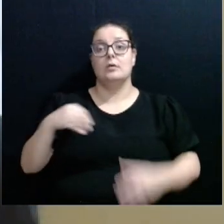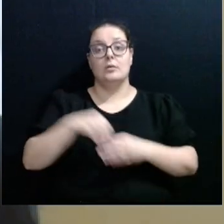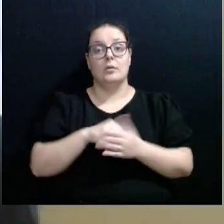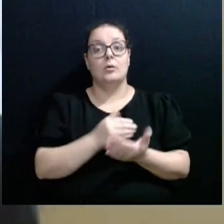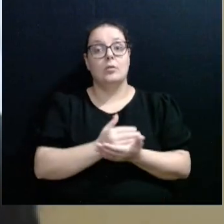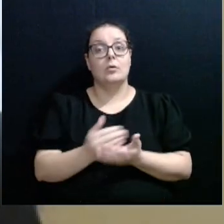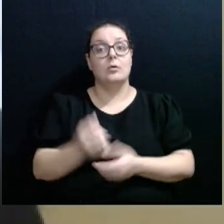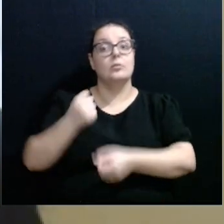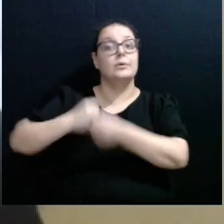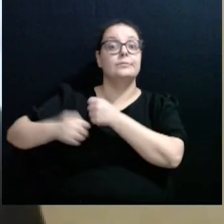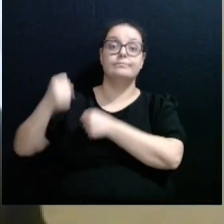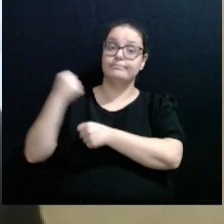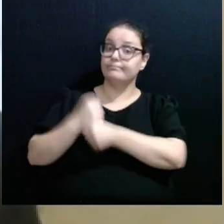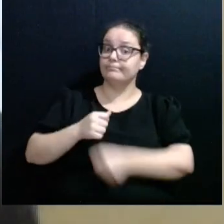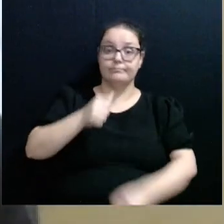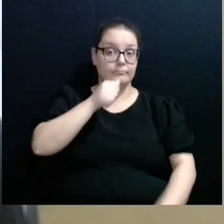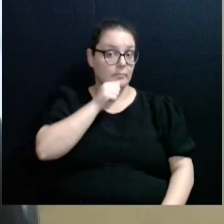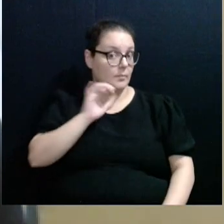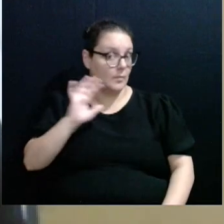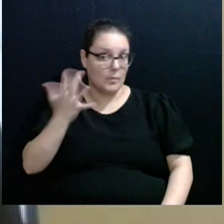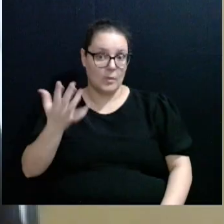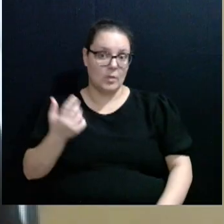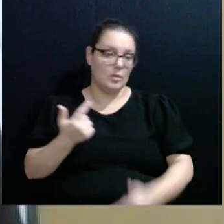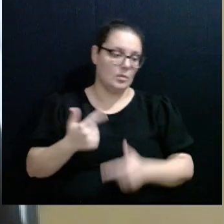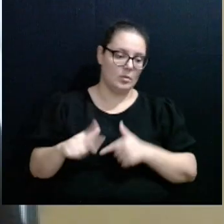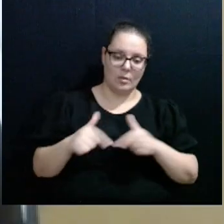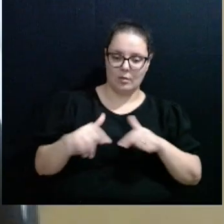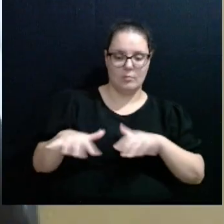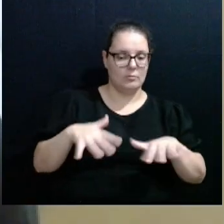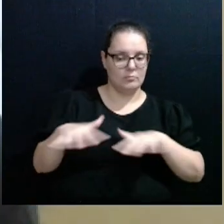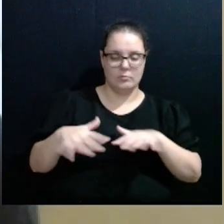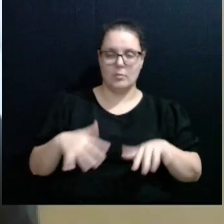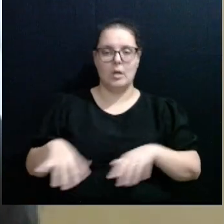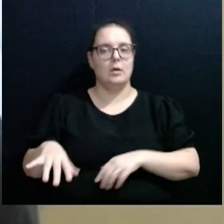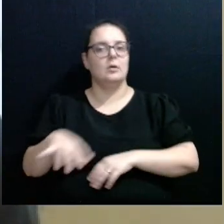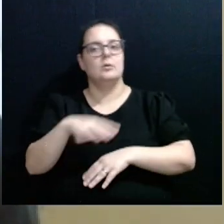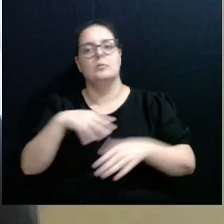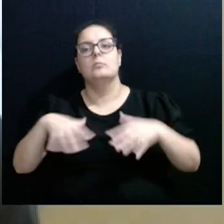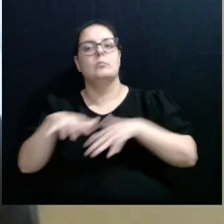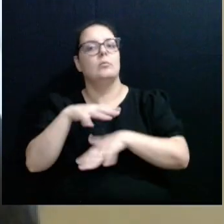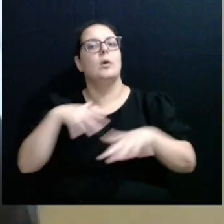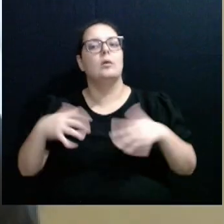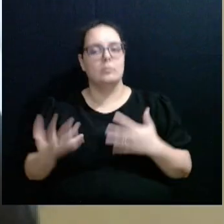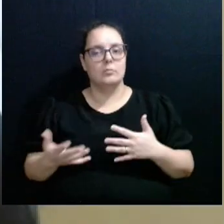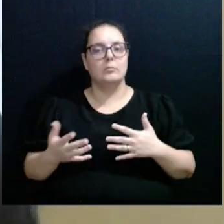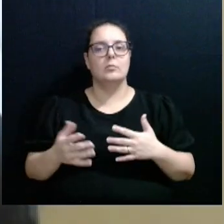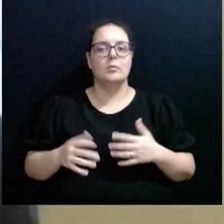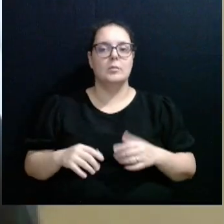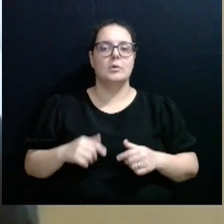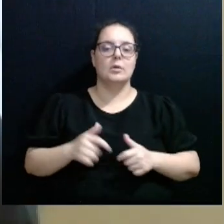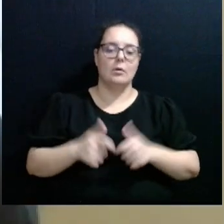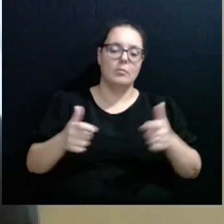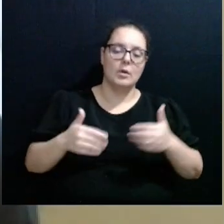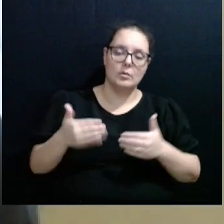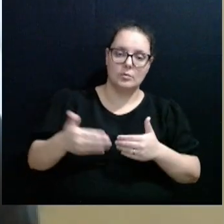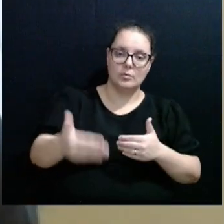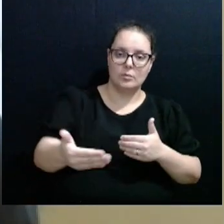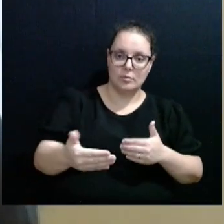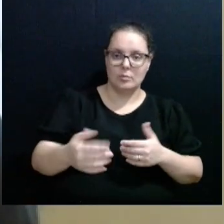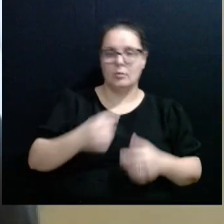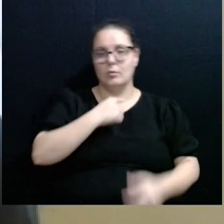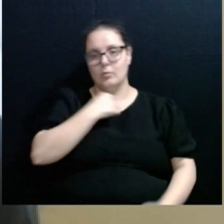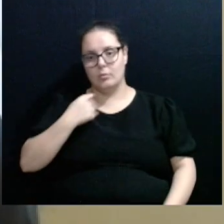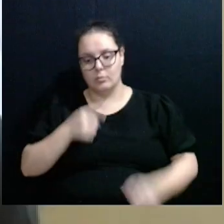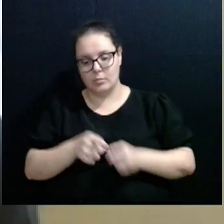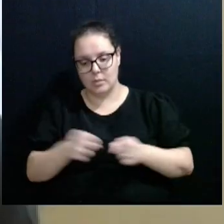passado. Houve uma movimentação que levou a uma prorrogação desse período, desse